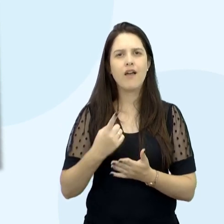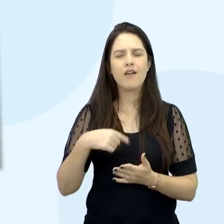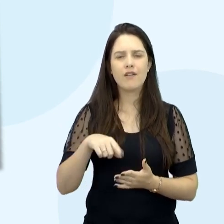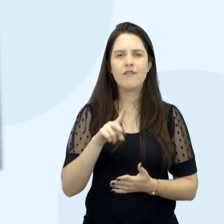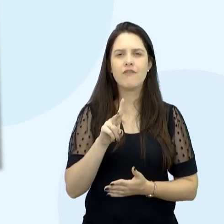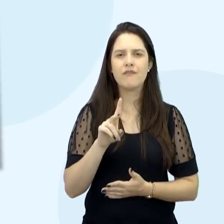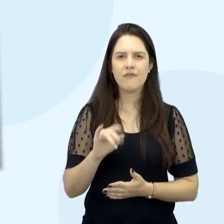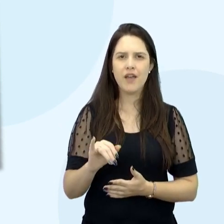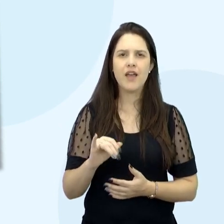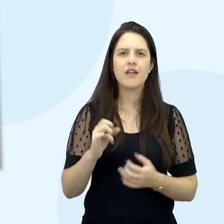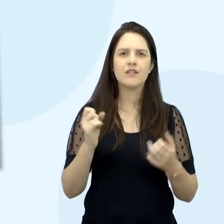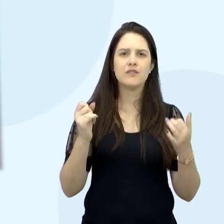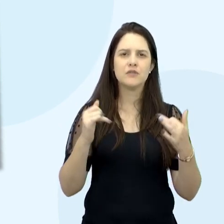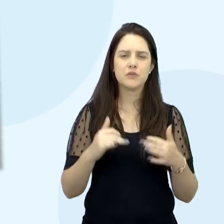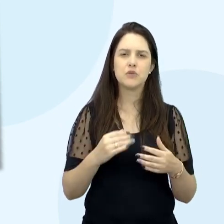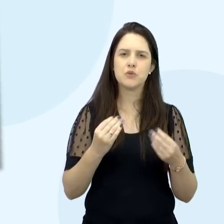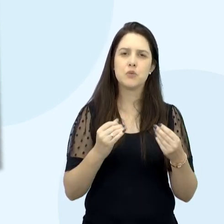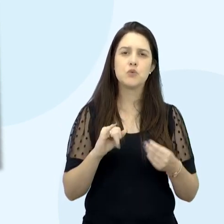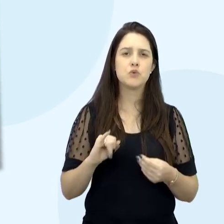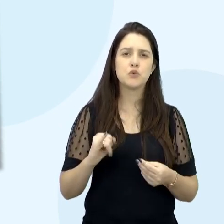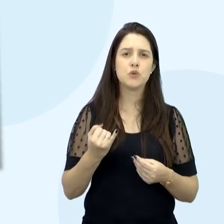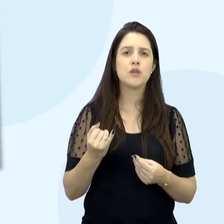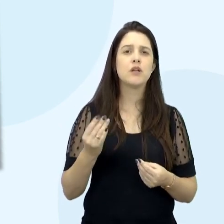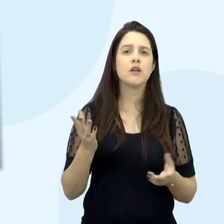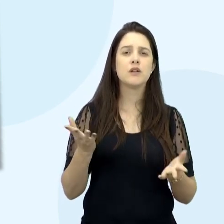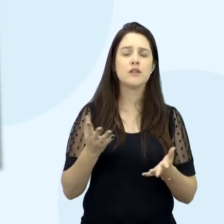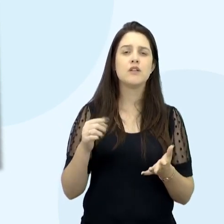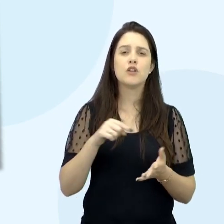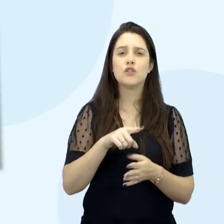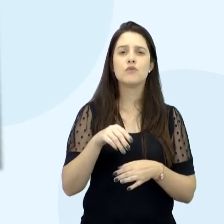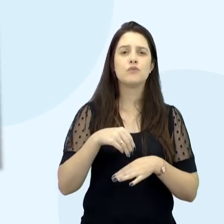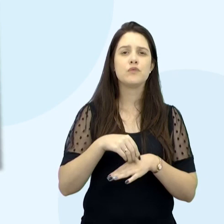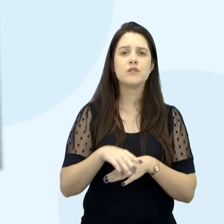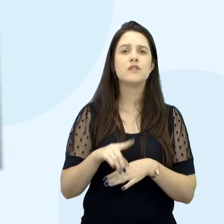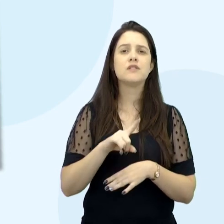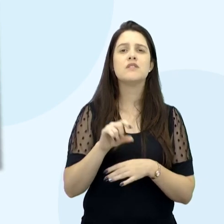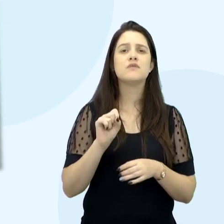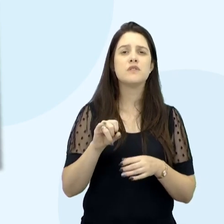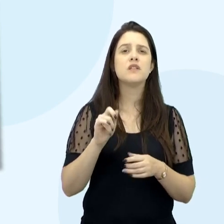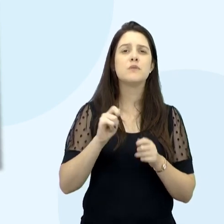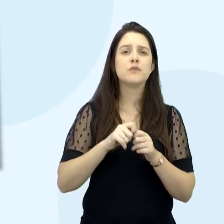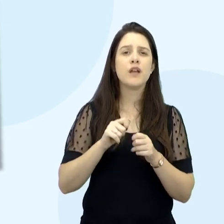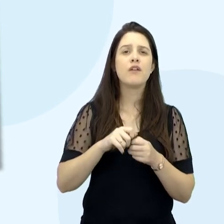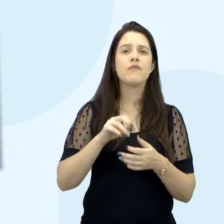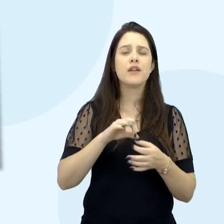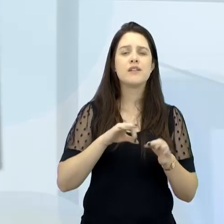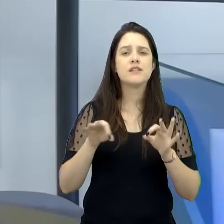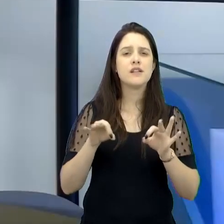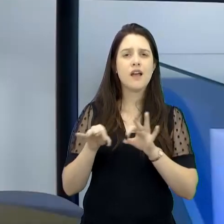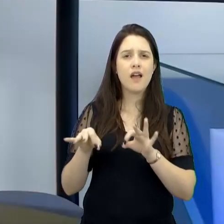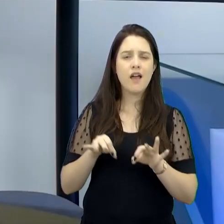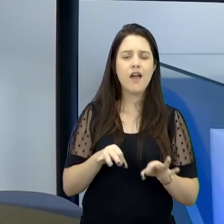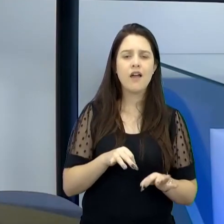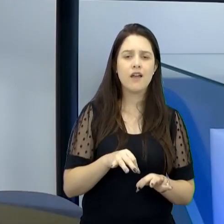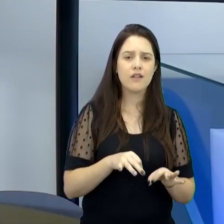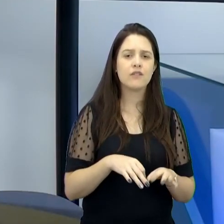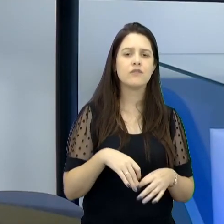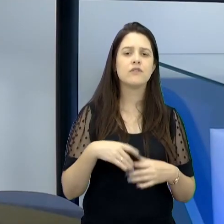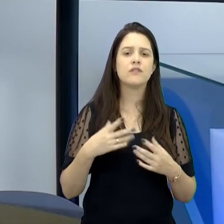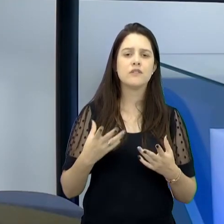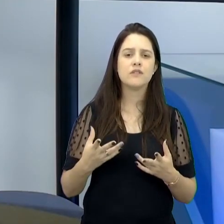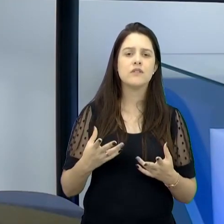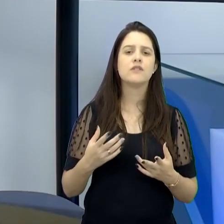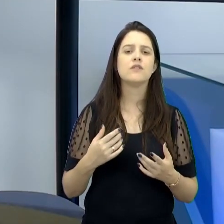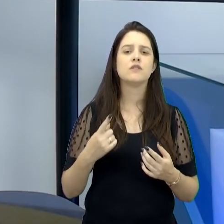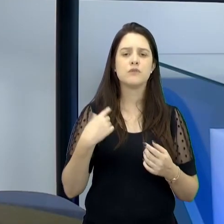vai começar calculando os juros desse agora com vocês. Se vocês puderem fazer já para a gente, vocês só fazerem a